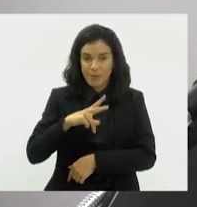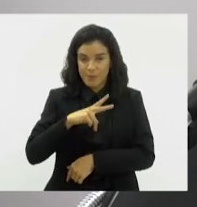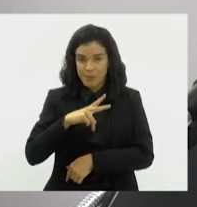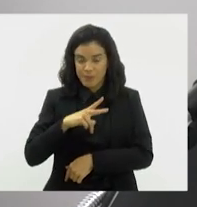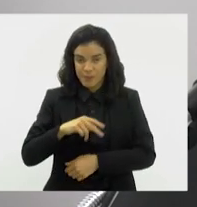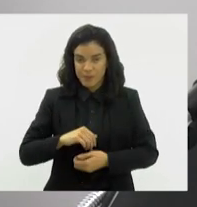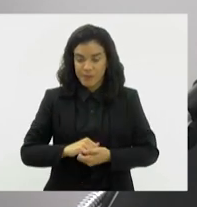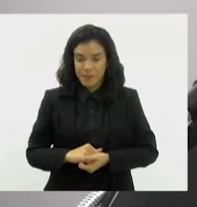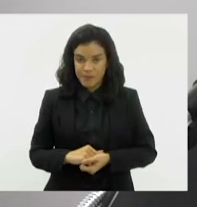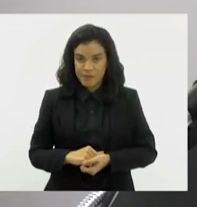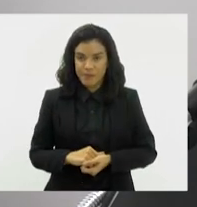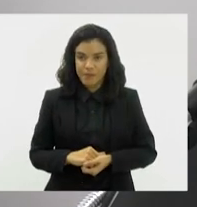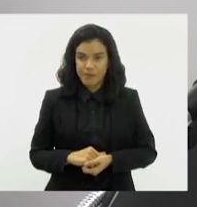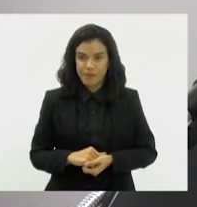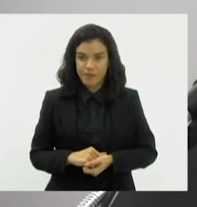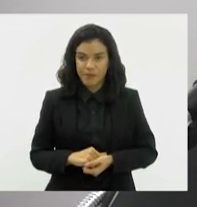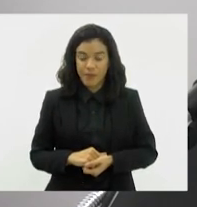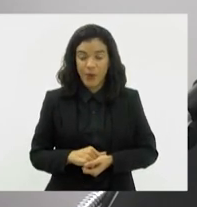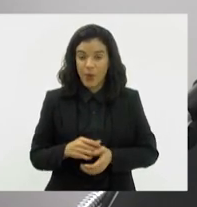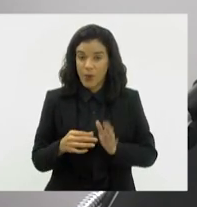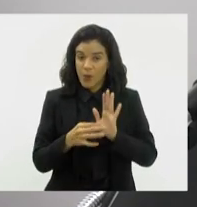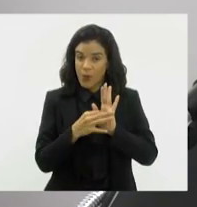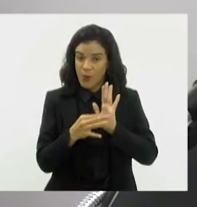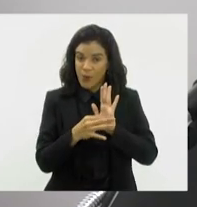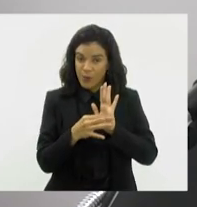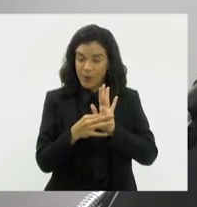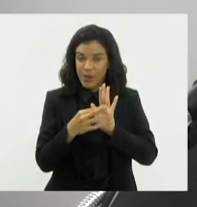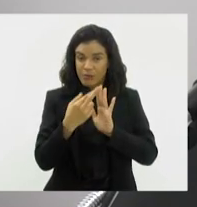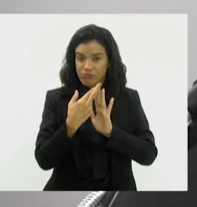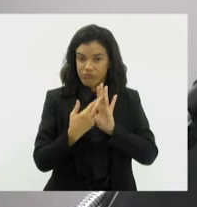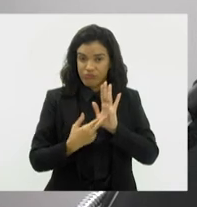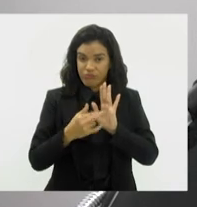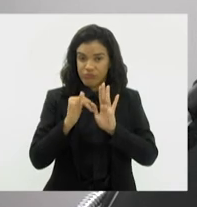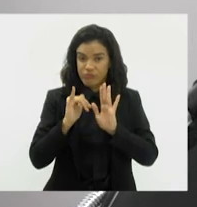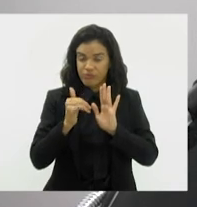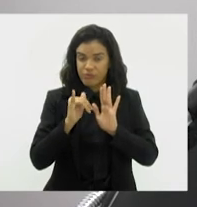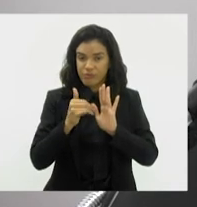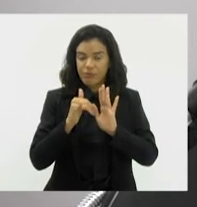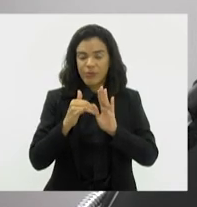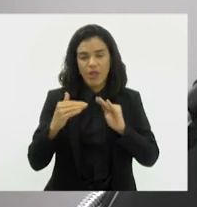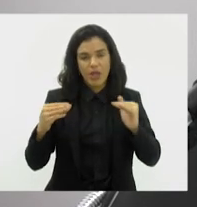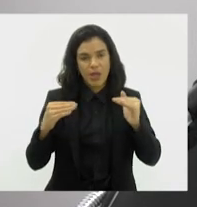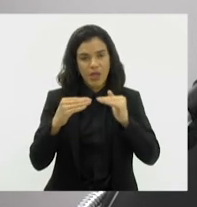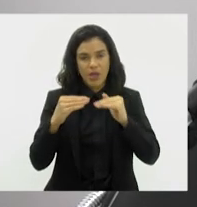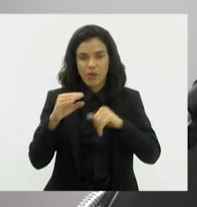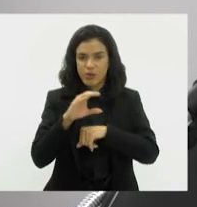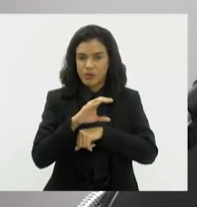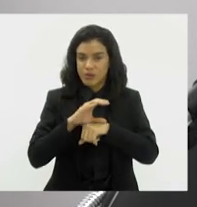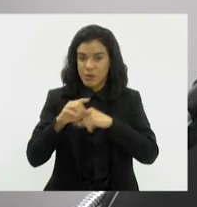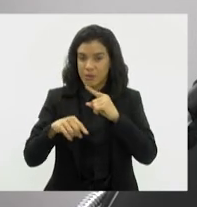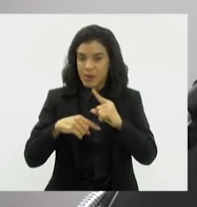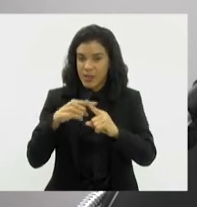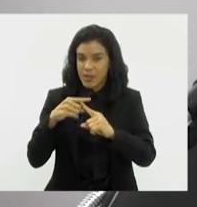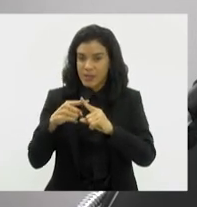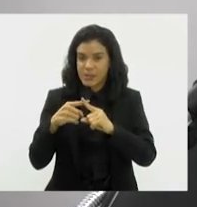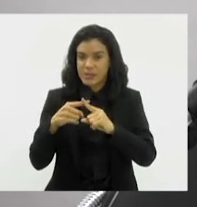Janeiro. O parecer do relator é constitucionalidade com